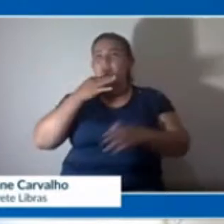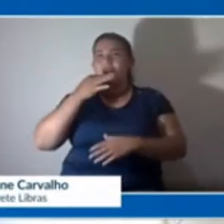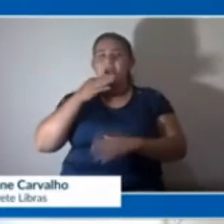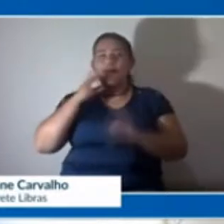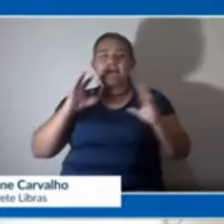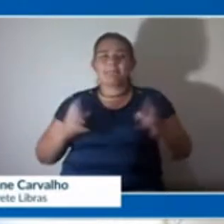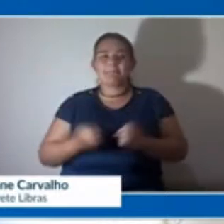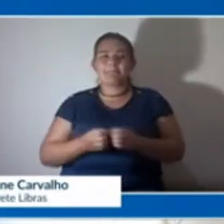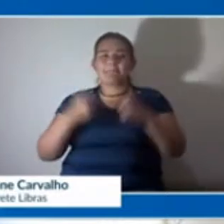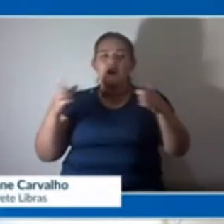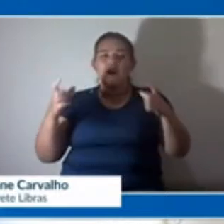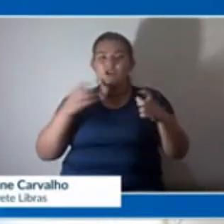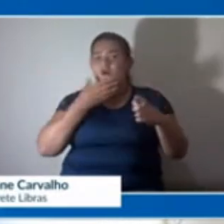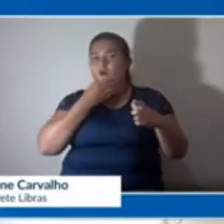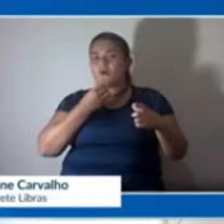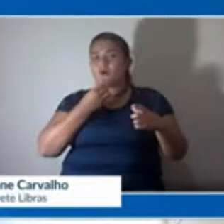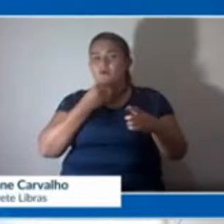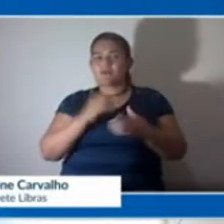professora Alcilene? É,